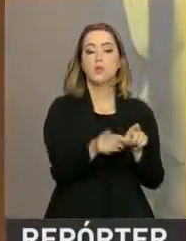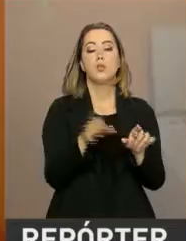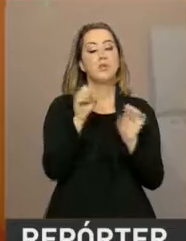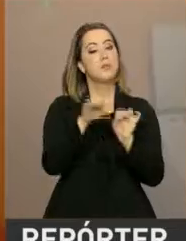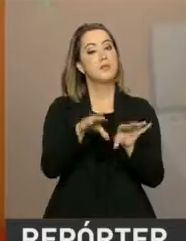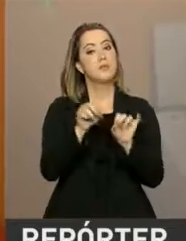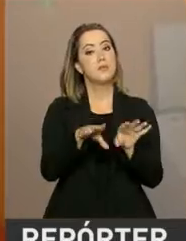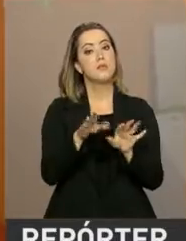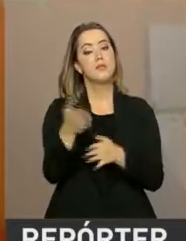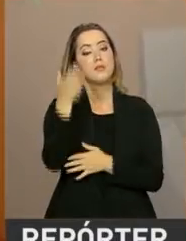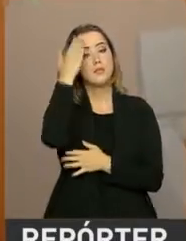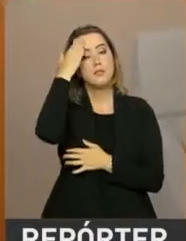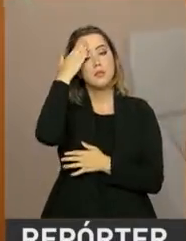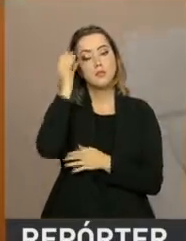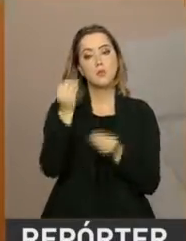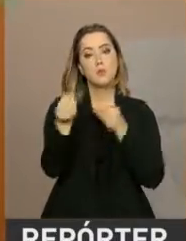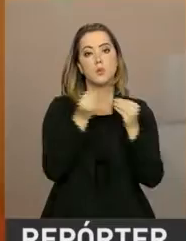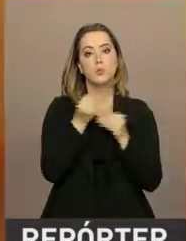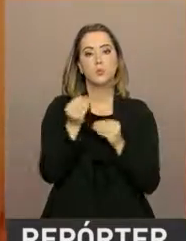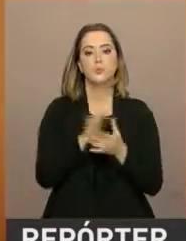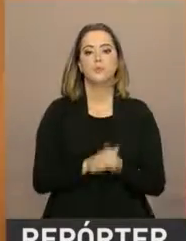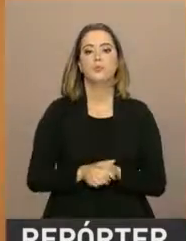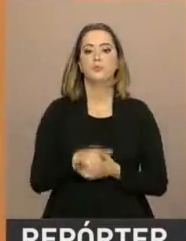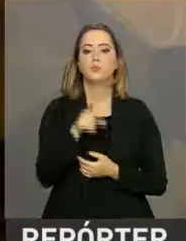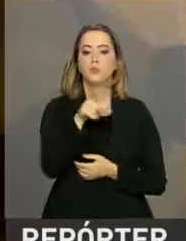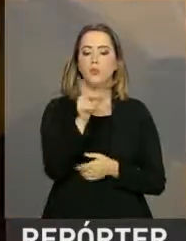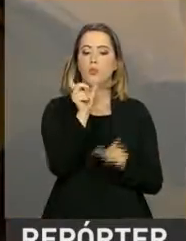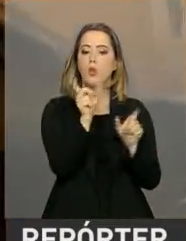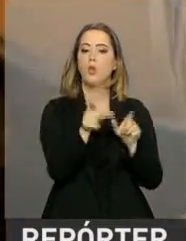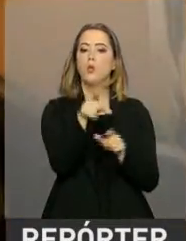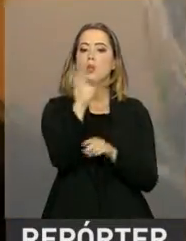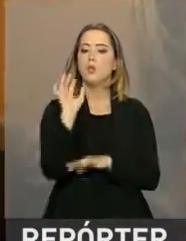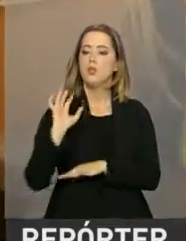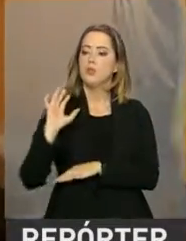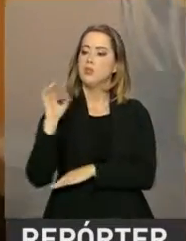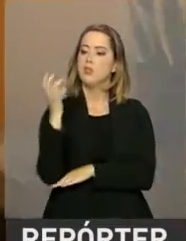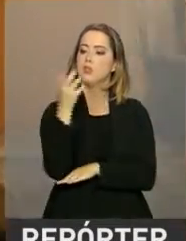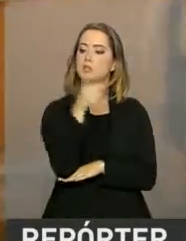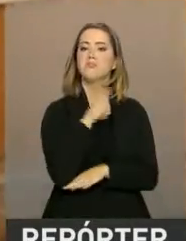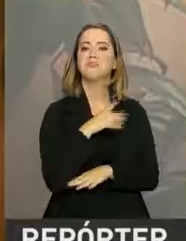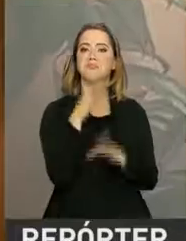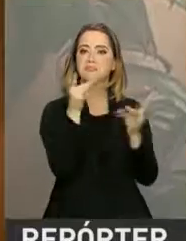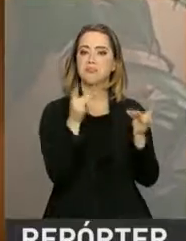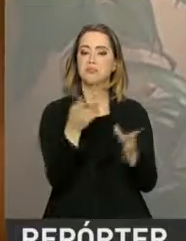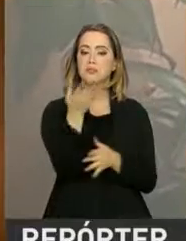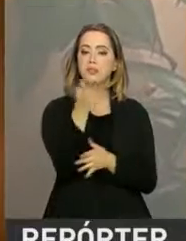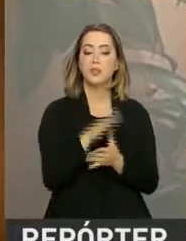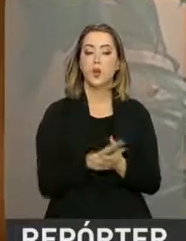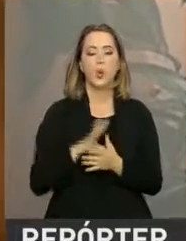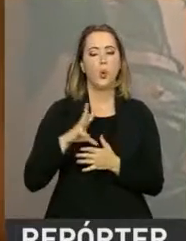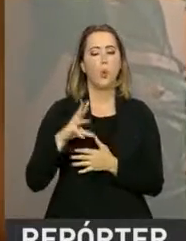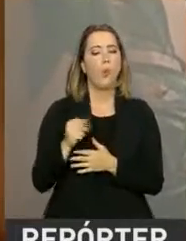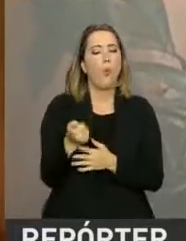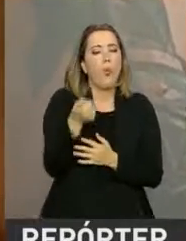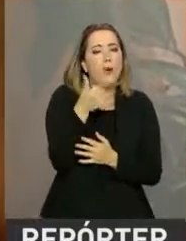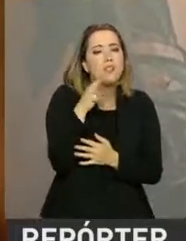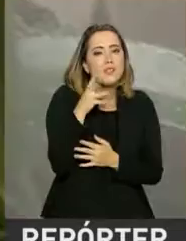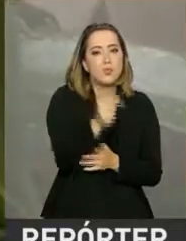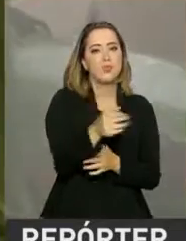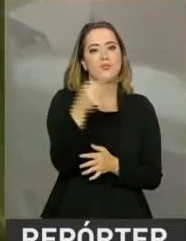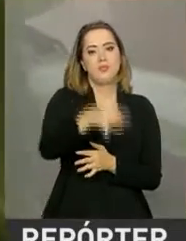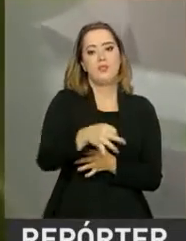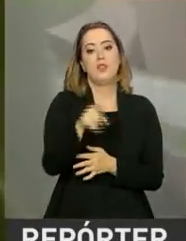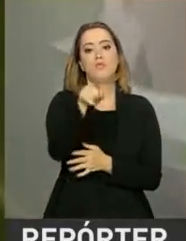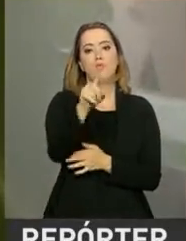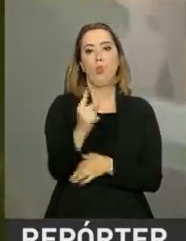de agentes de zoonose. Nessa residência, as plantas ganham destaque. Quase tudo certo, menos